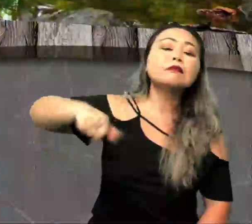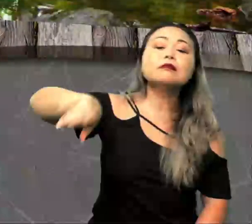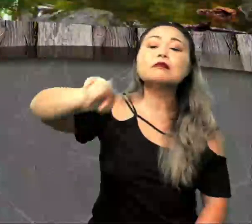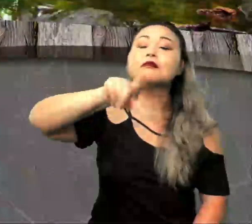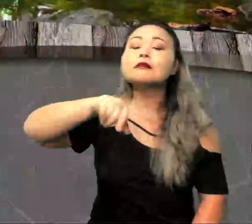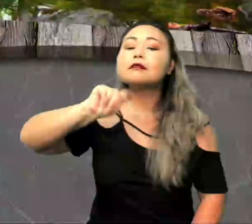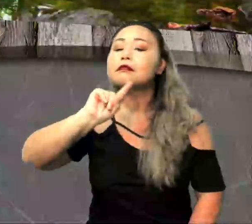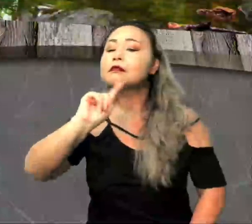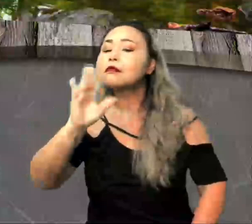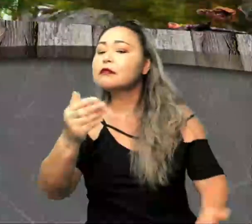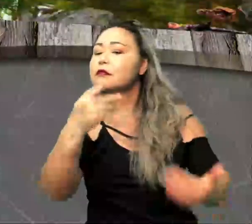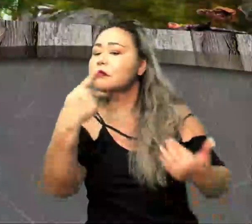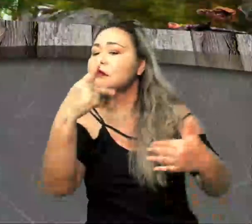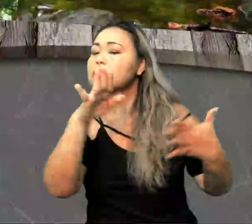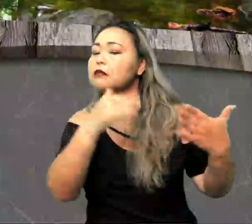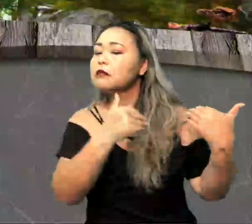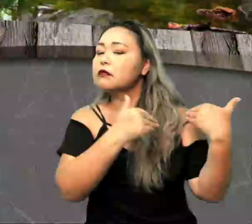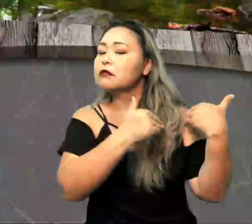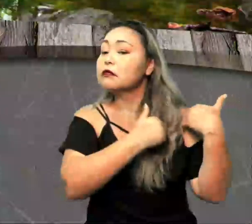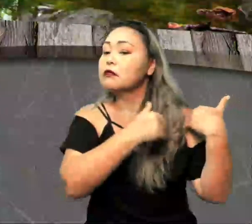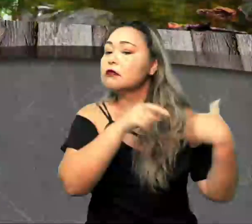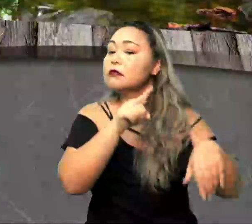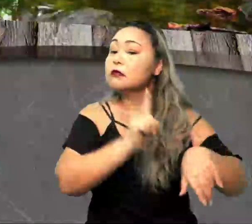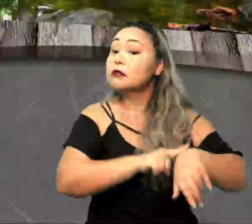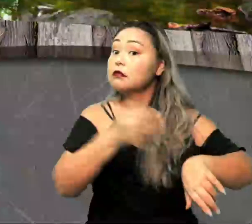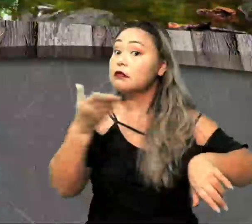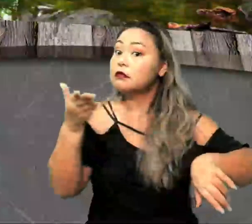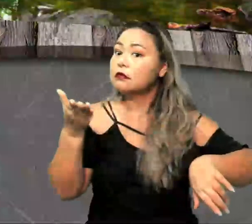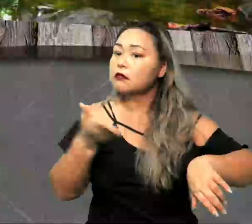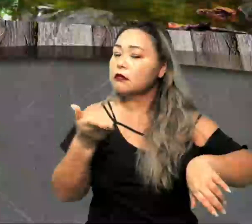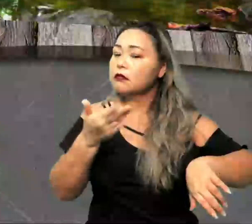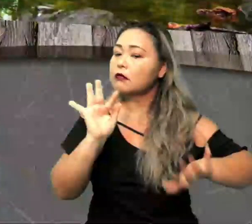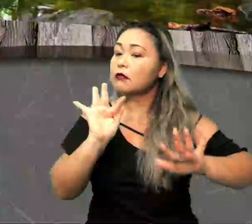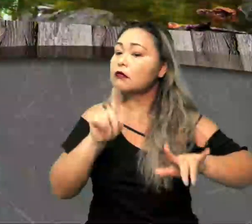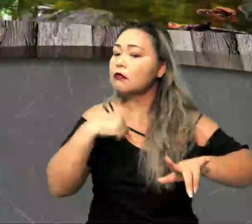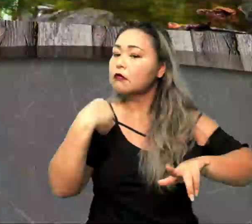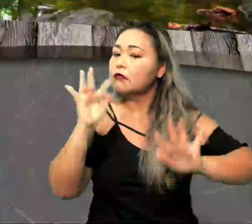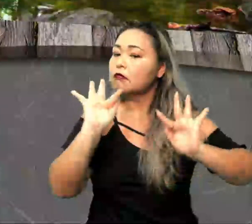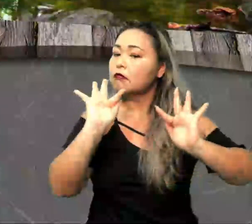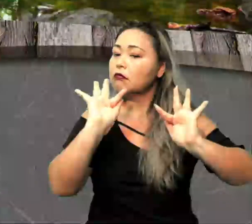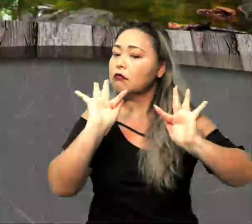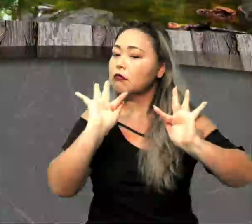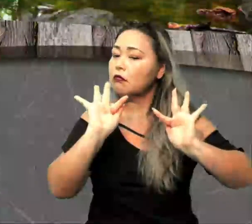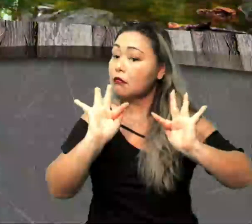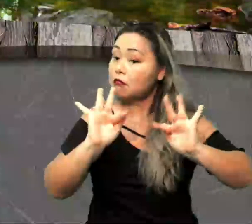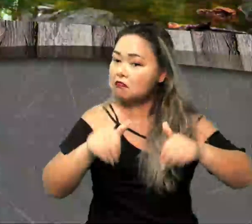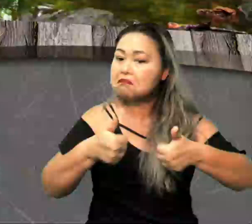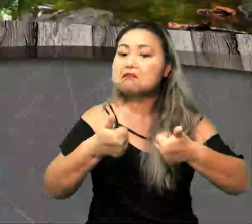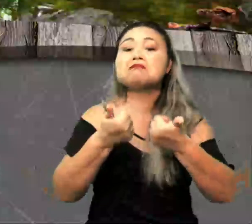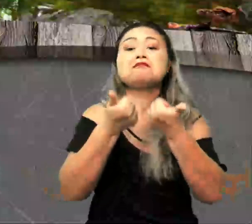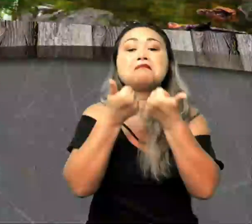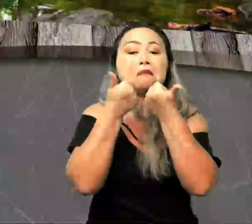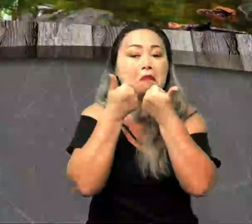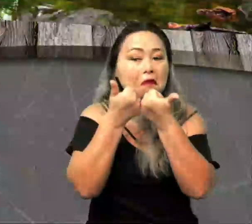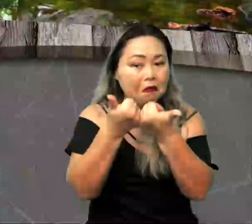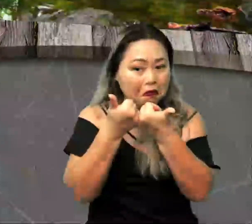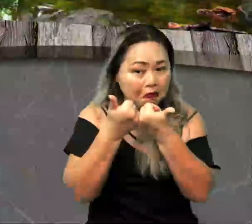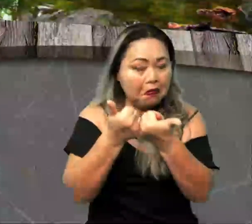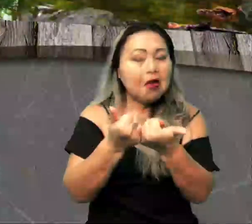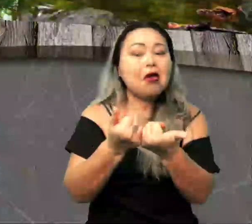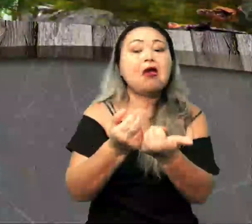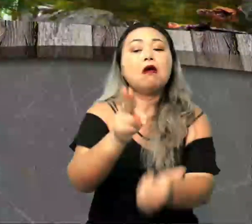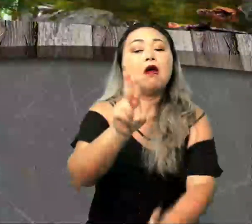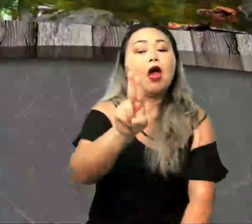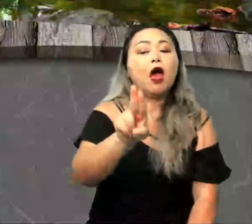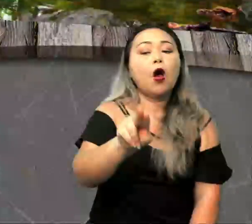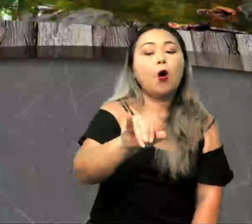a sua responsabilidade para esse momento, para a gente estar finalizando bem essa unidade 1 e